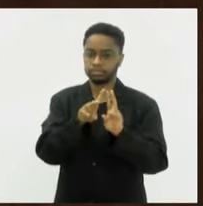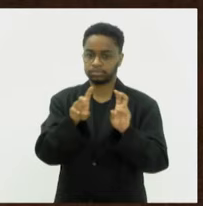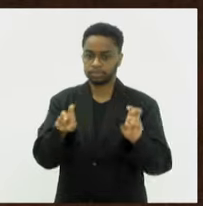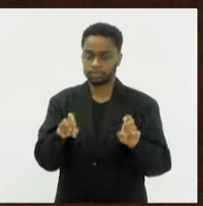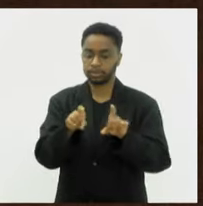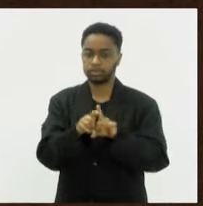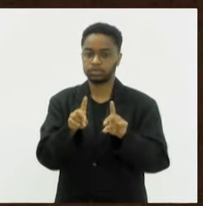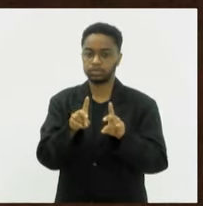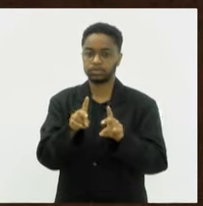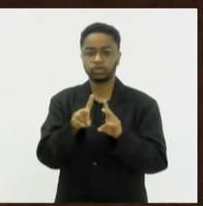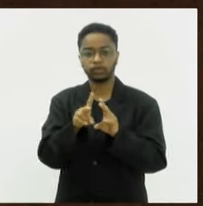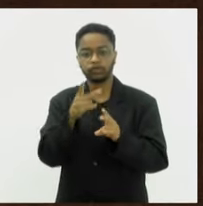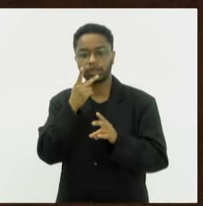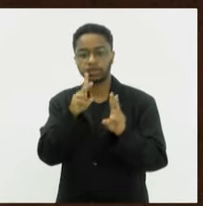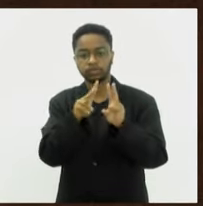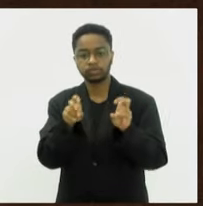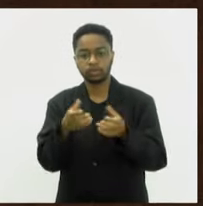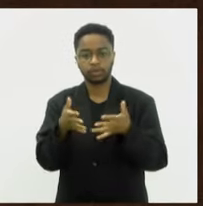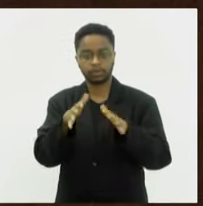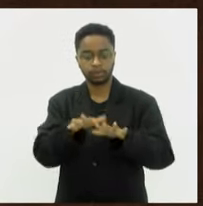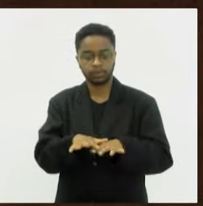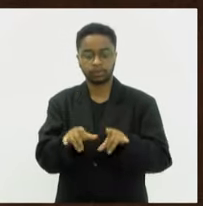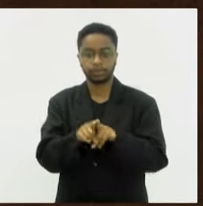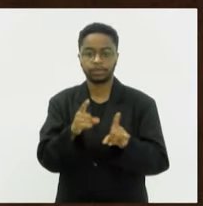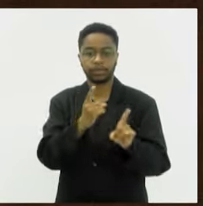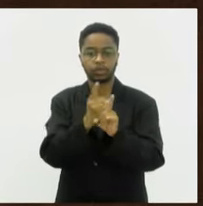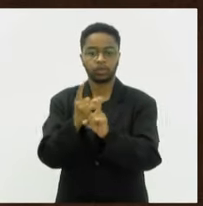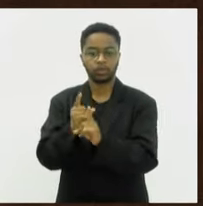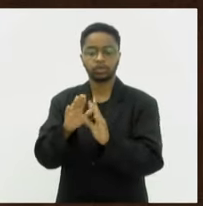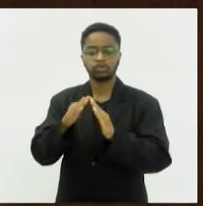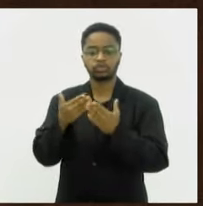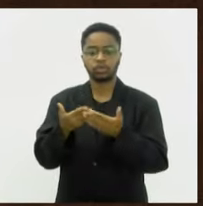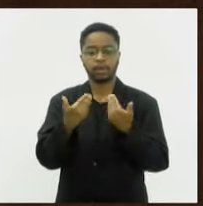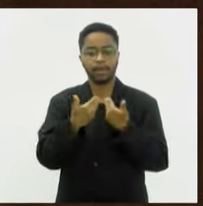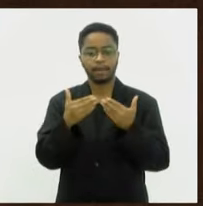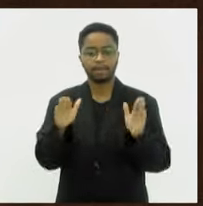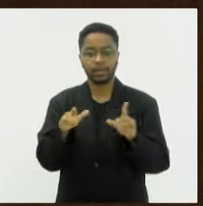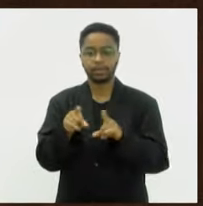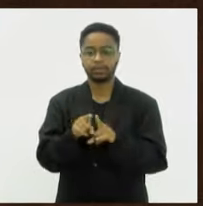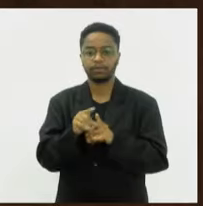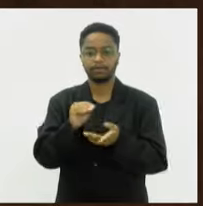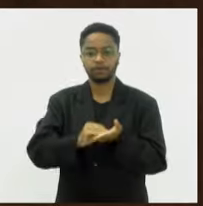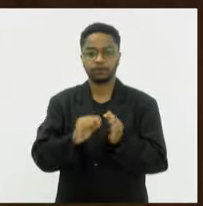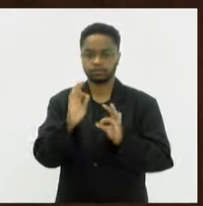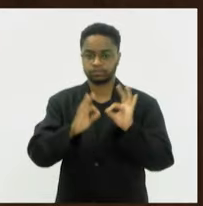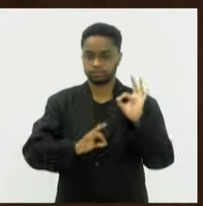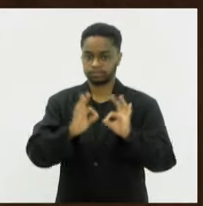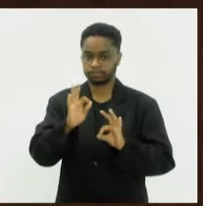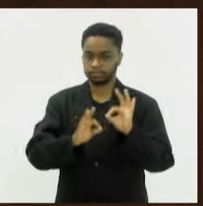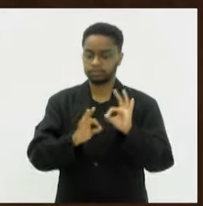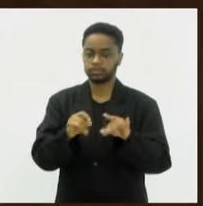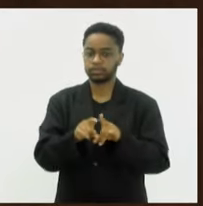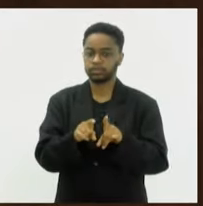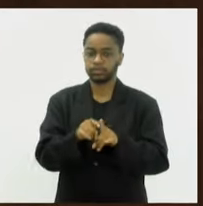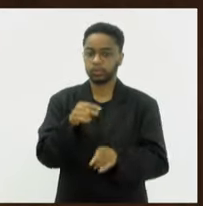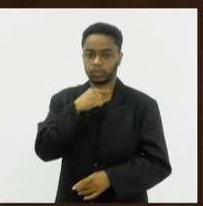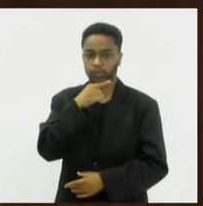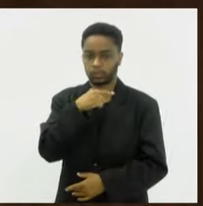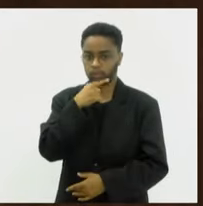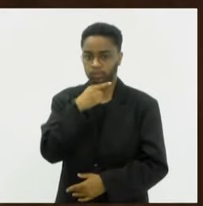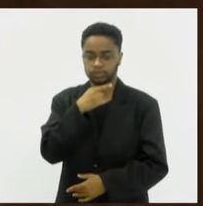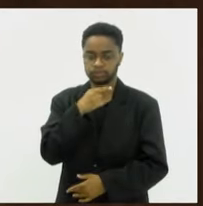da inclusão, e a gente ainda encontra escolas abertas, totalmente despreparadas, sem condição